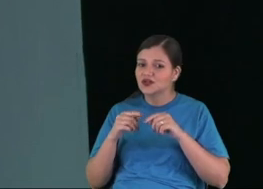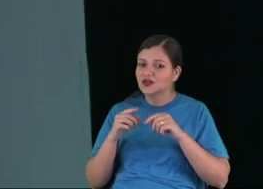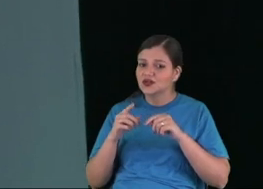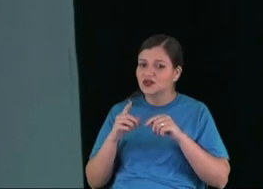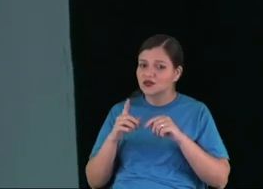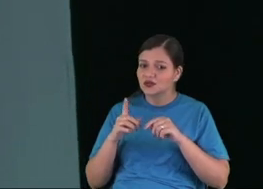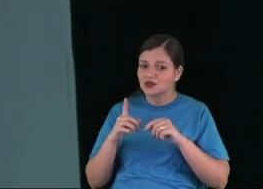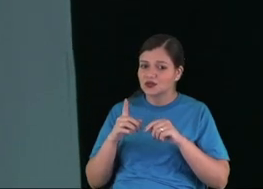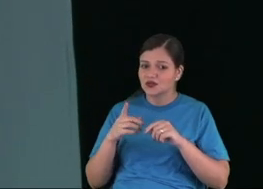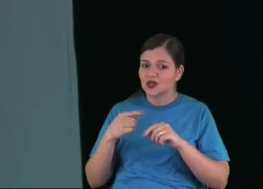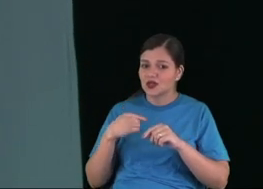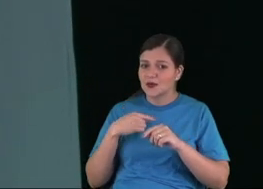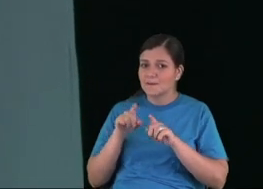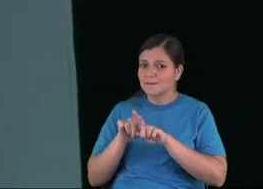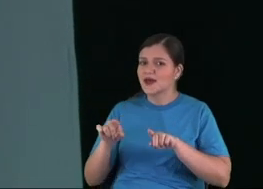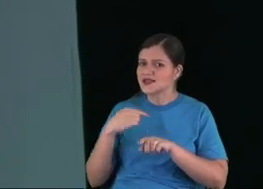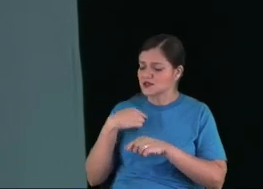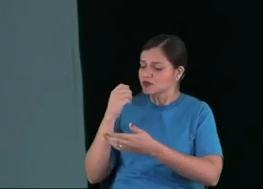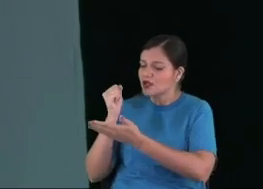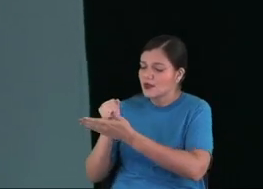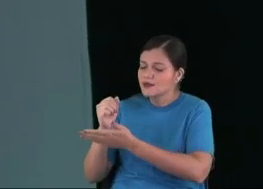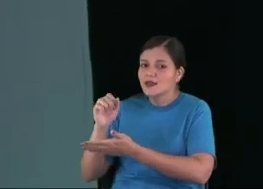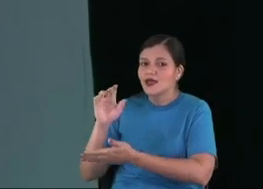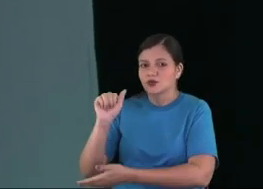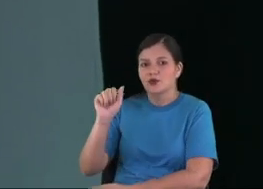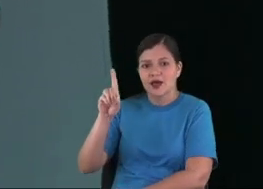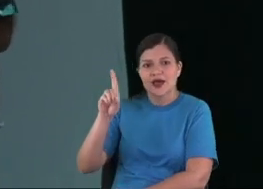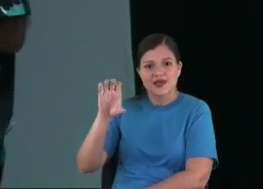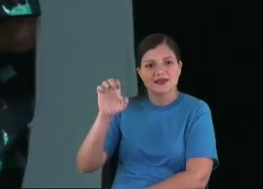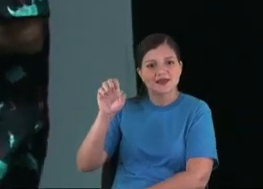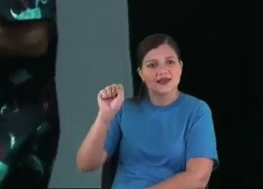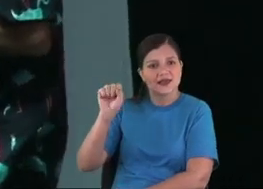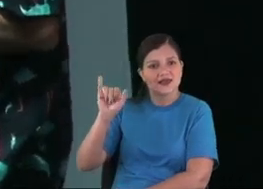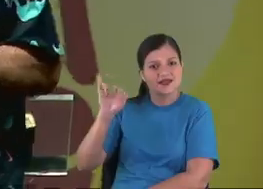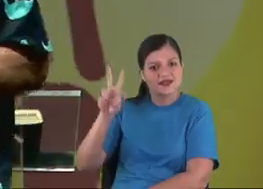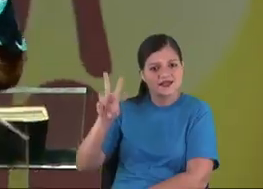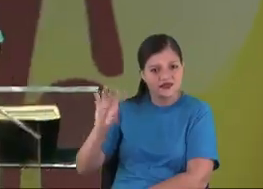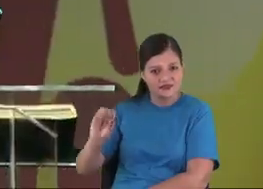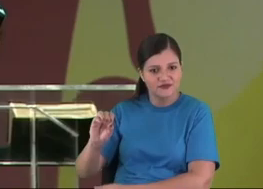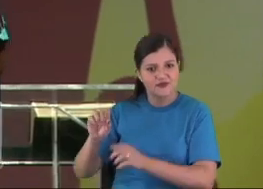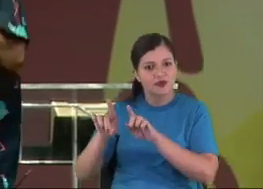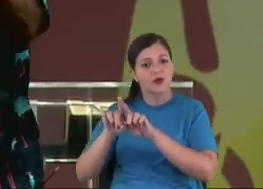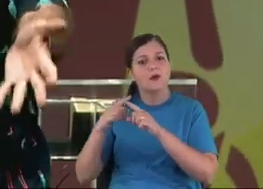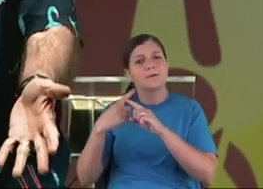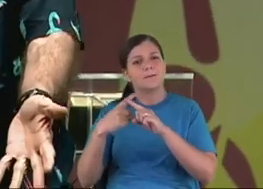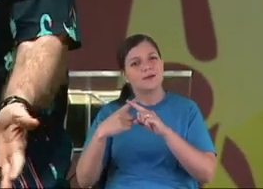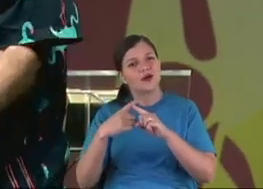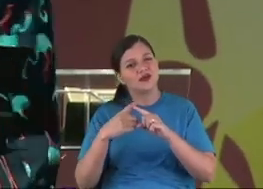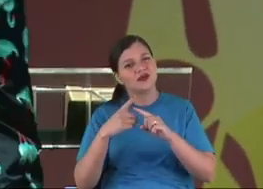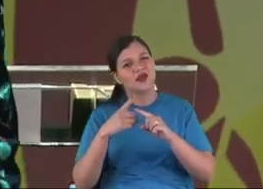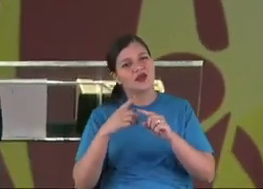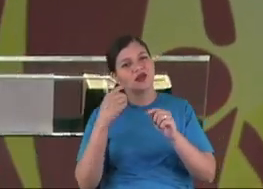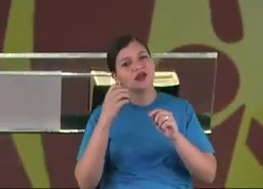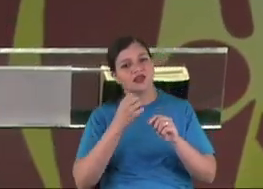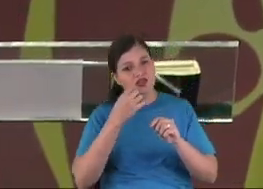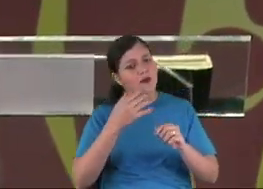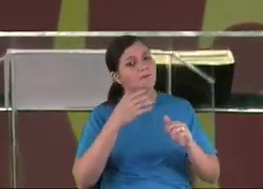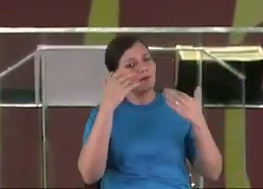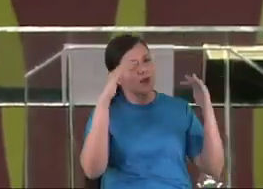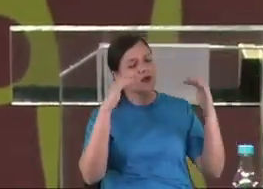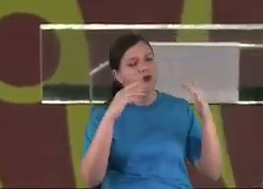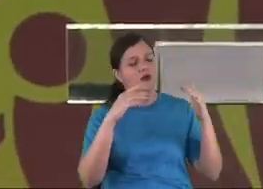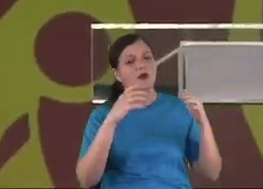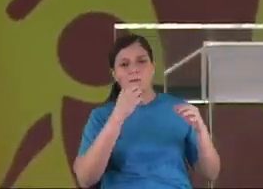Mas eu teria dado, e se eu souber quem é, eu vou dar um adesivo para ele. Sabe por quê? Já está de parabéns, não é o ideal seria ele vir estudar, ele